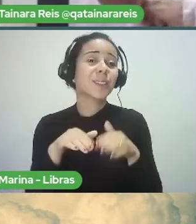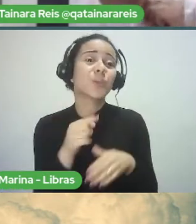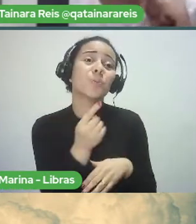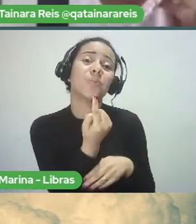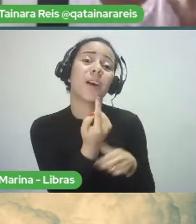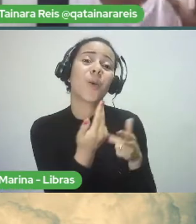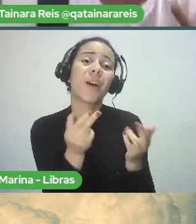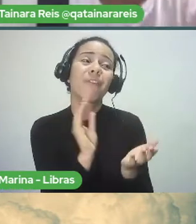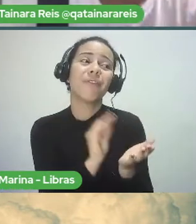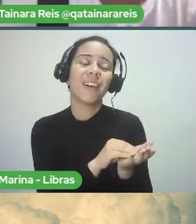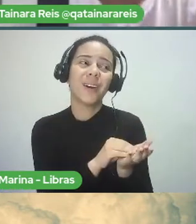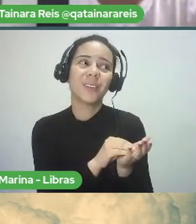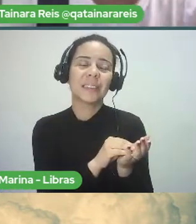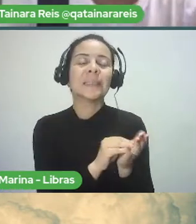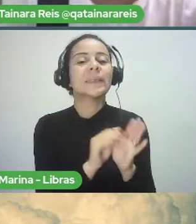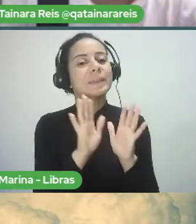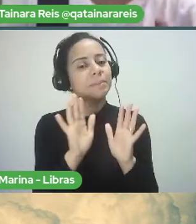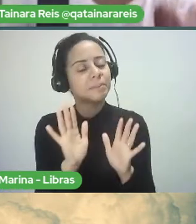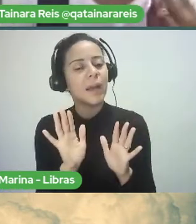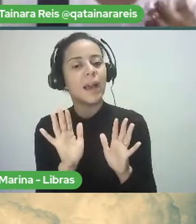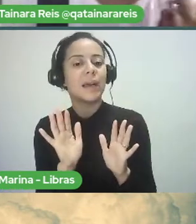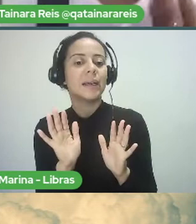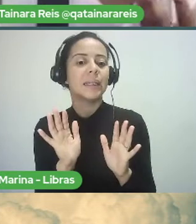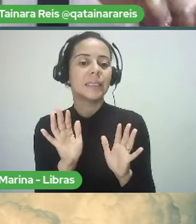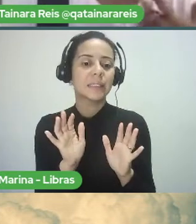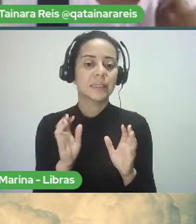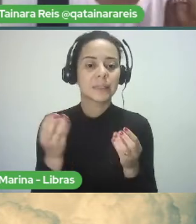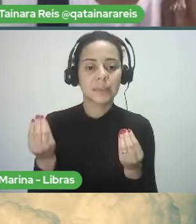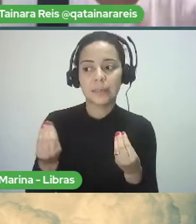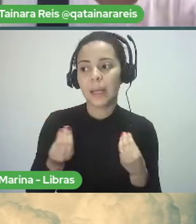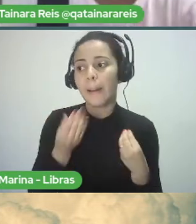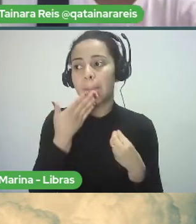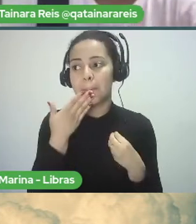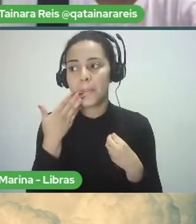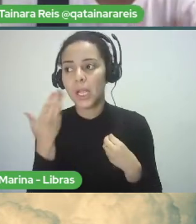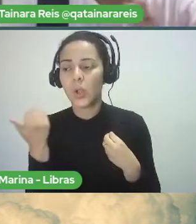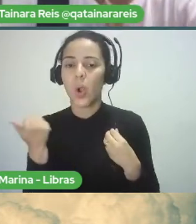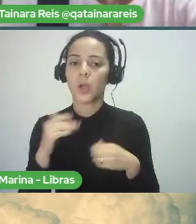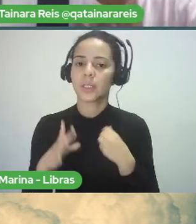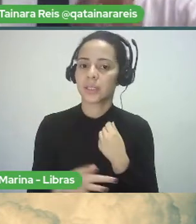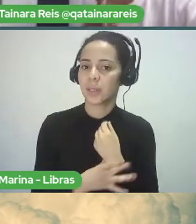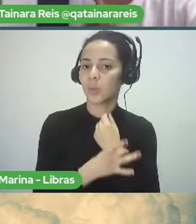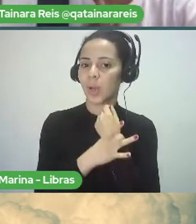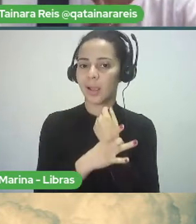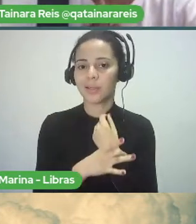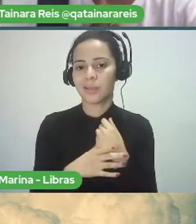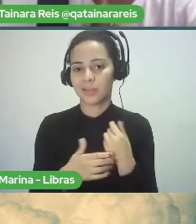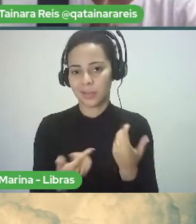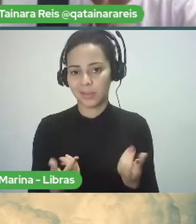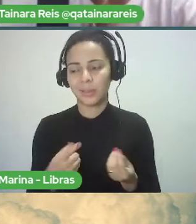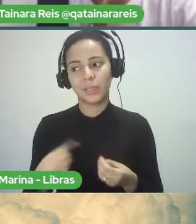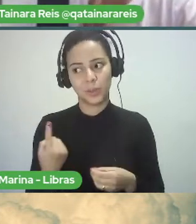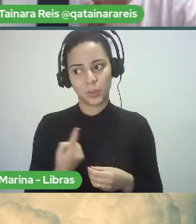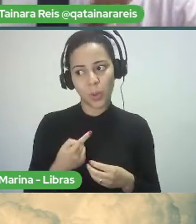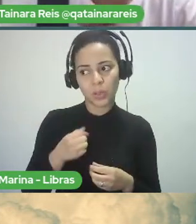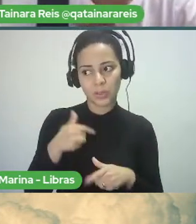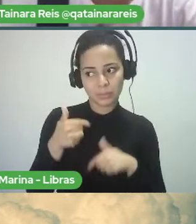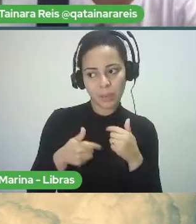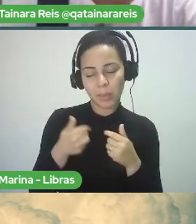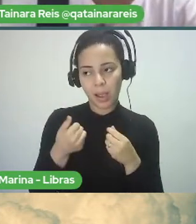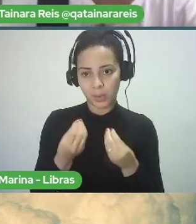que traz também um melhor resultado, uma melhor segurança a respeito da nossa entrega. Outro ponto